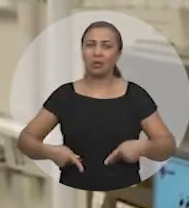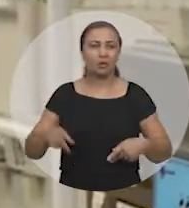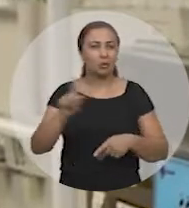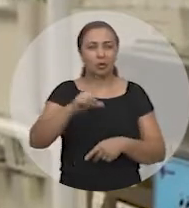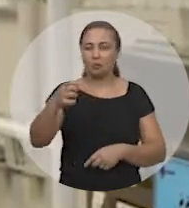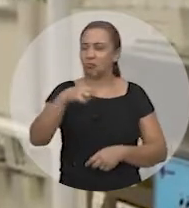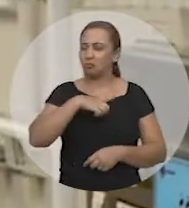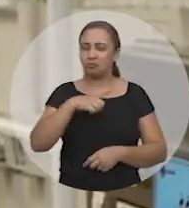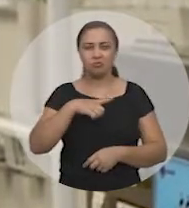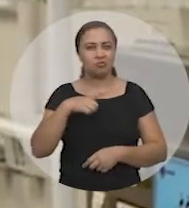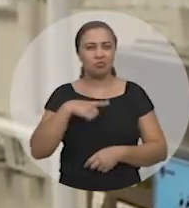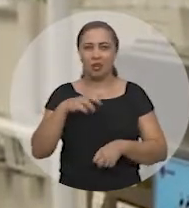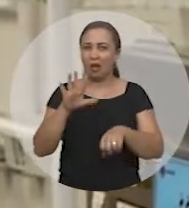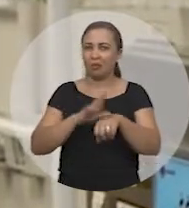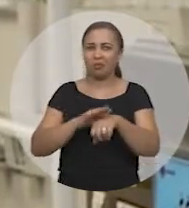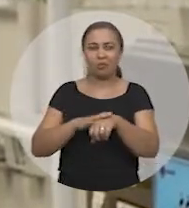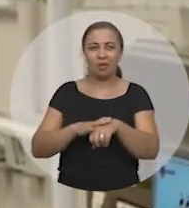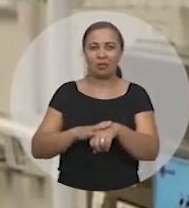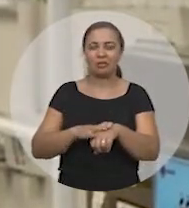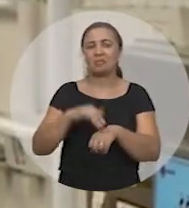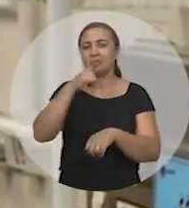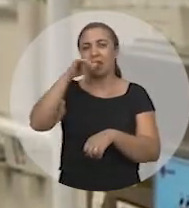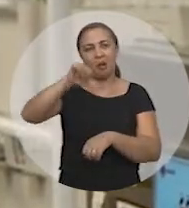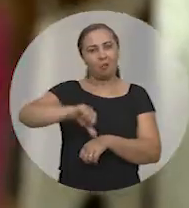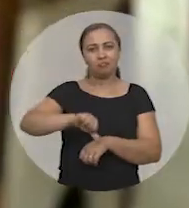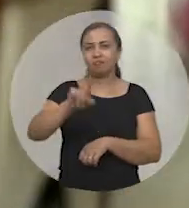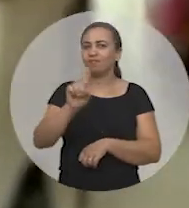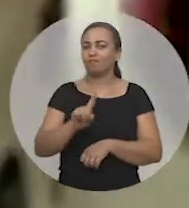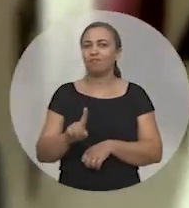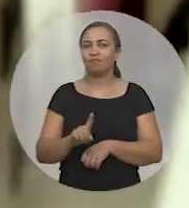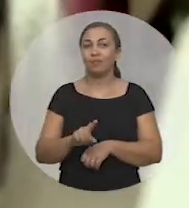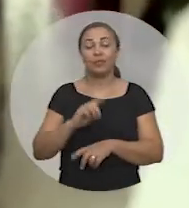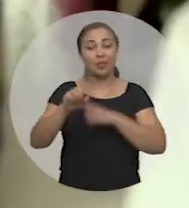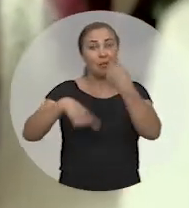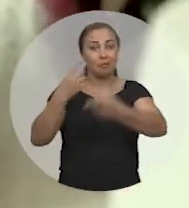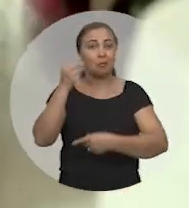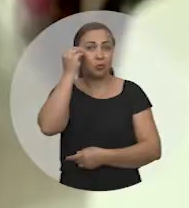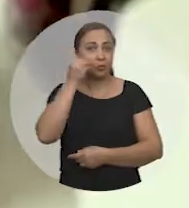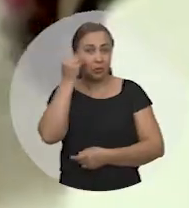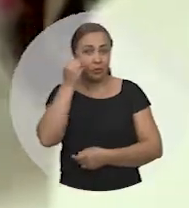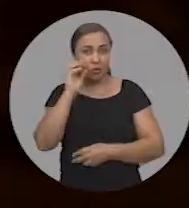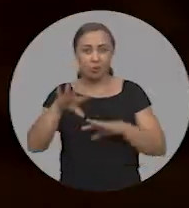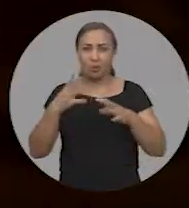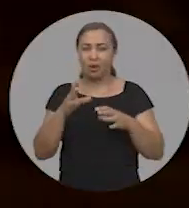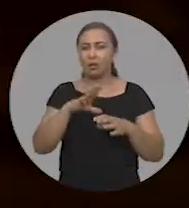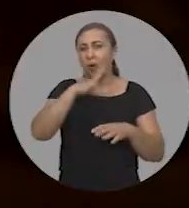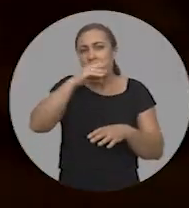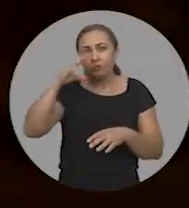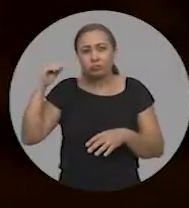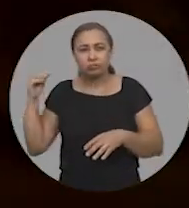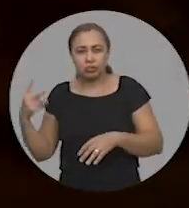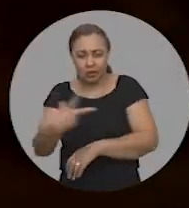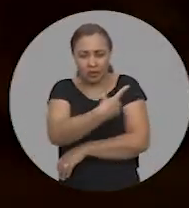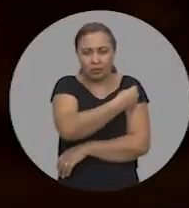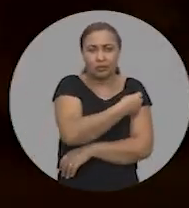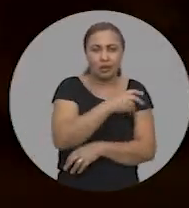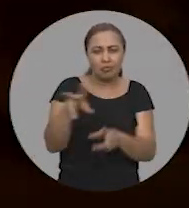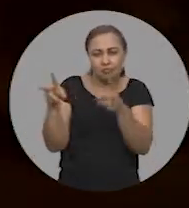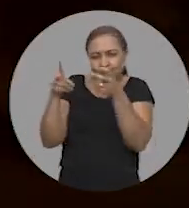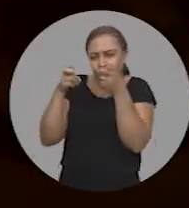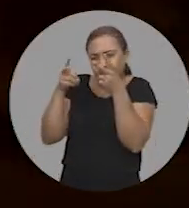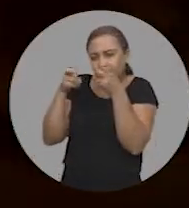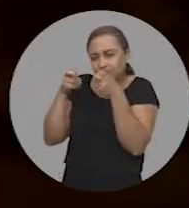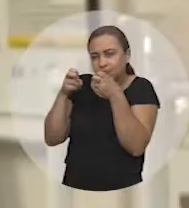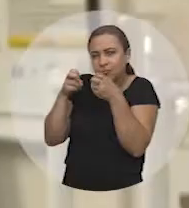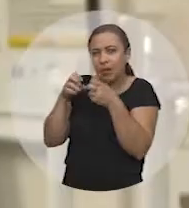variante humana não estava mais sendo acometido pela doença após a o experimento de higiene onde ele inoculou uma criança com a varíola bovina